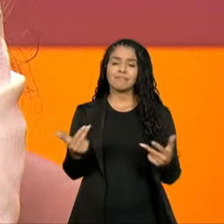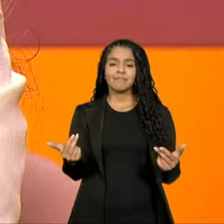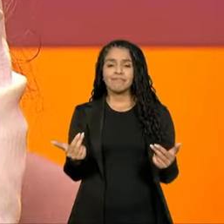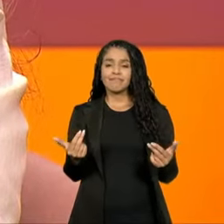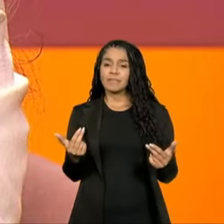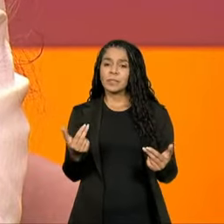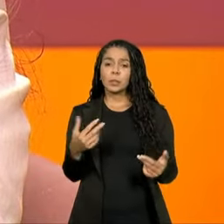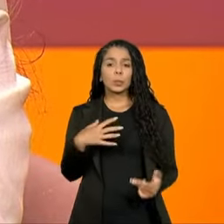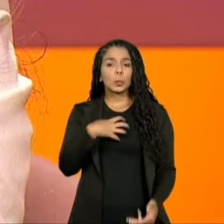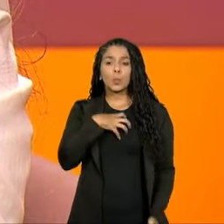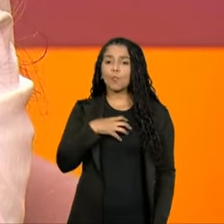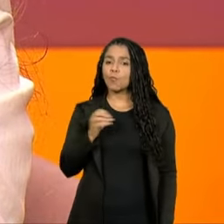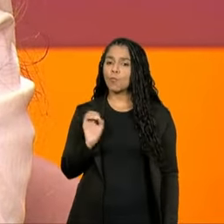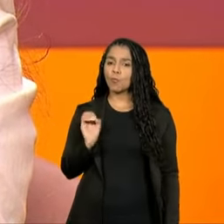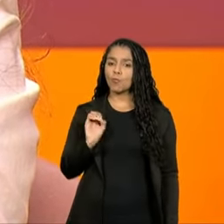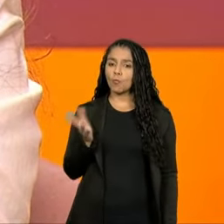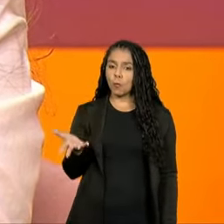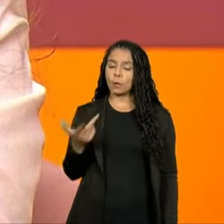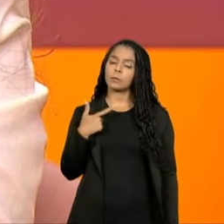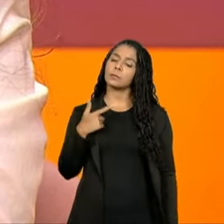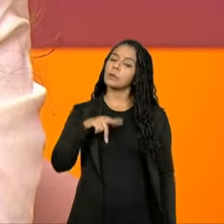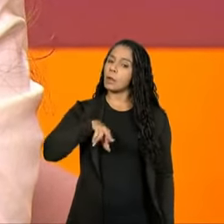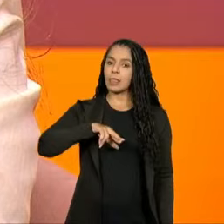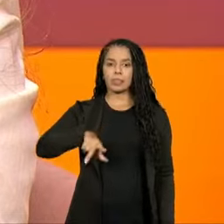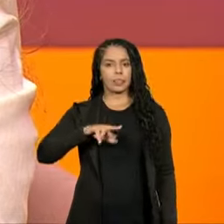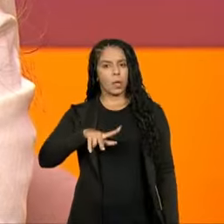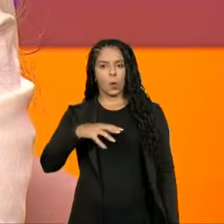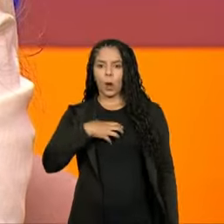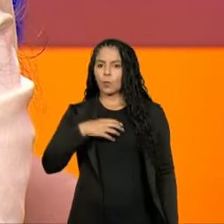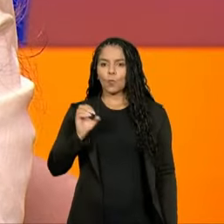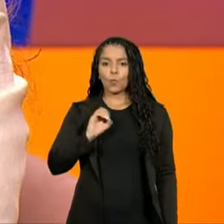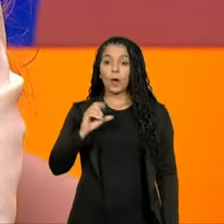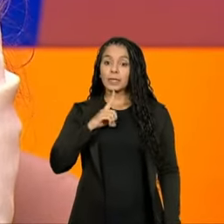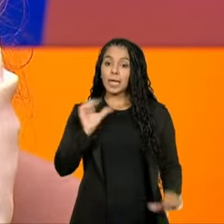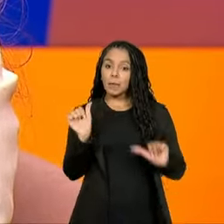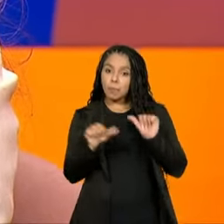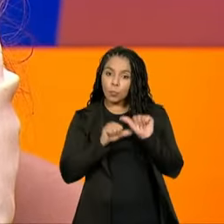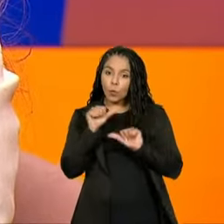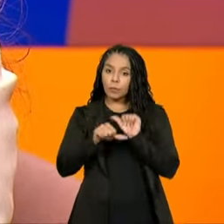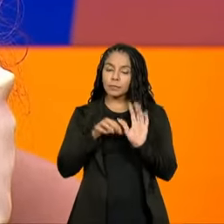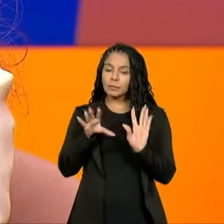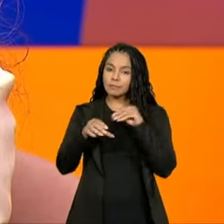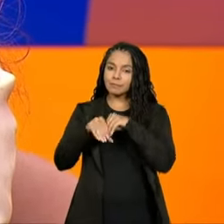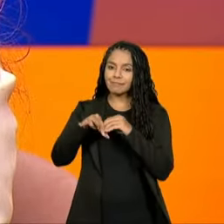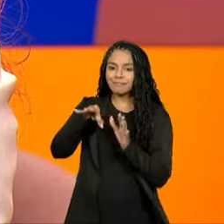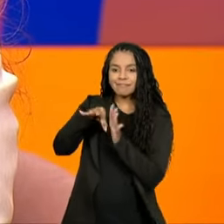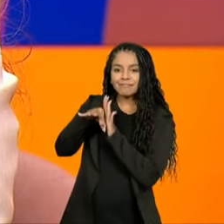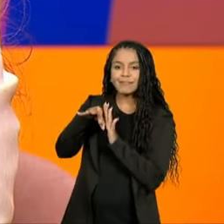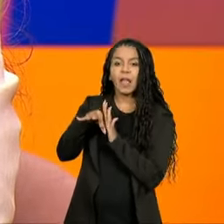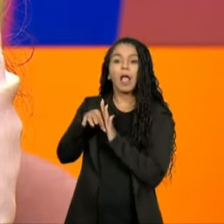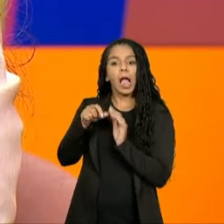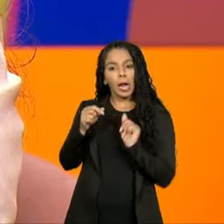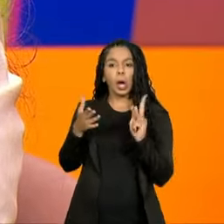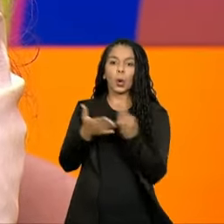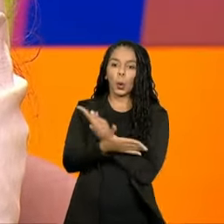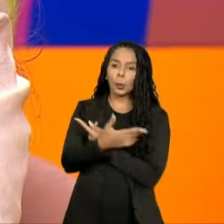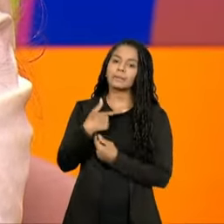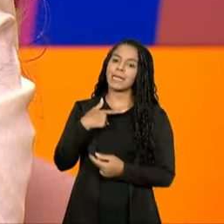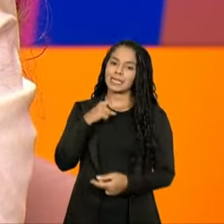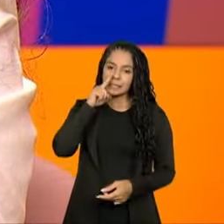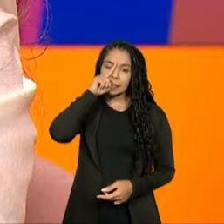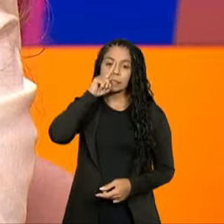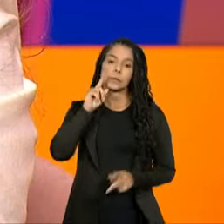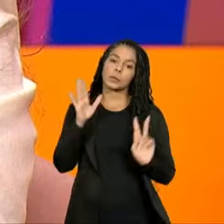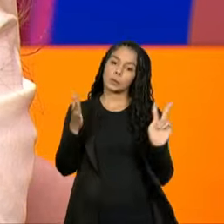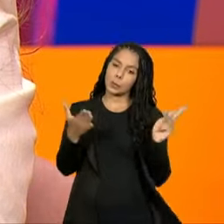é assintomática, mas sem nenhuma dúvida a gente tem alterações vaginais que levam um aumento de risco dela acontecer. Então, a gente